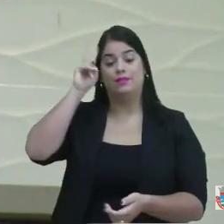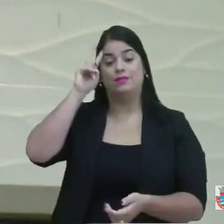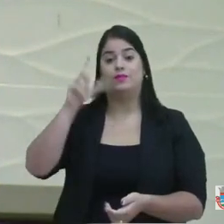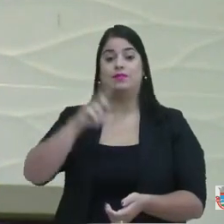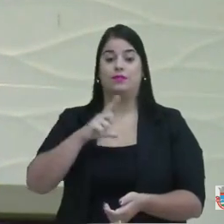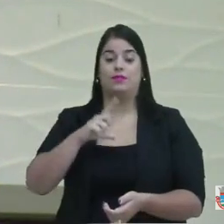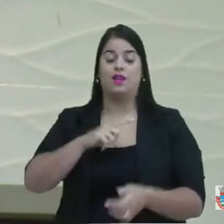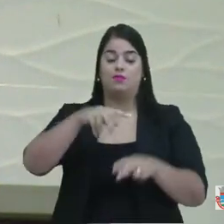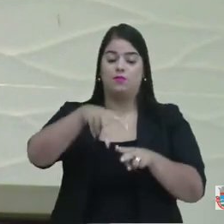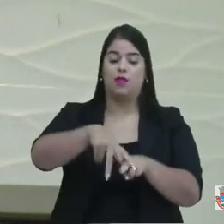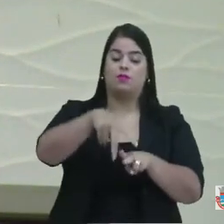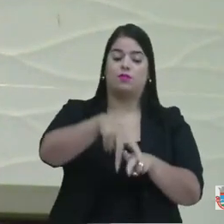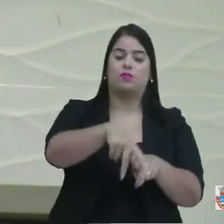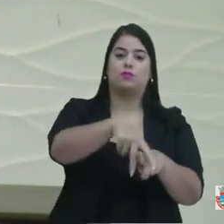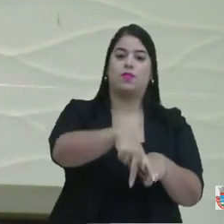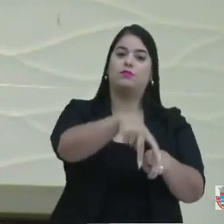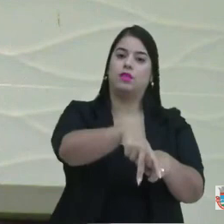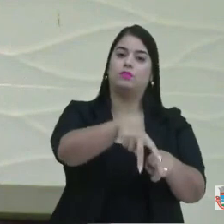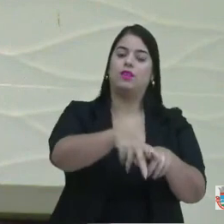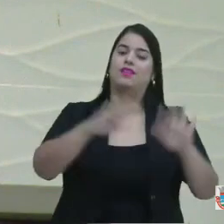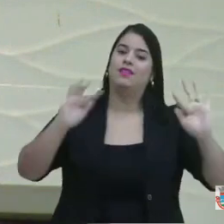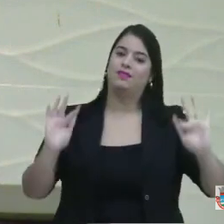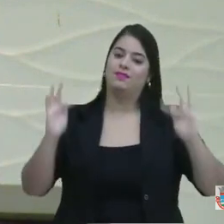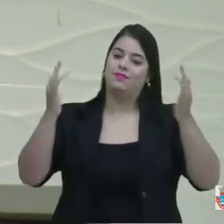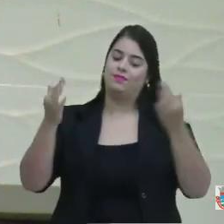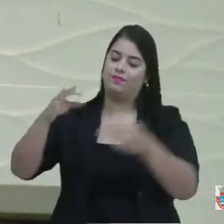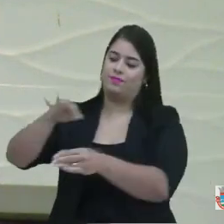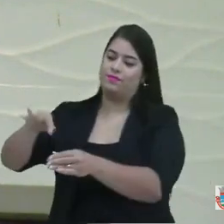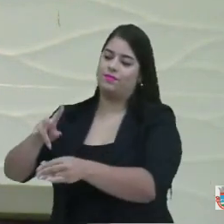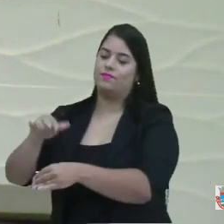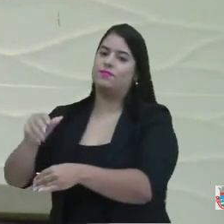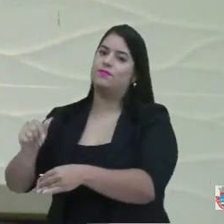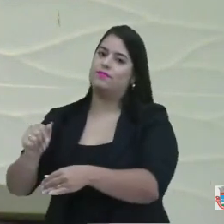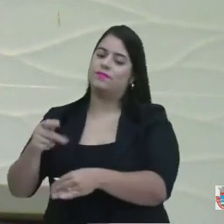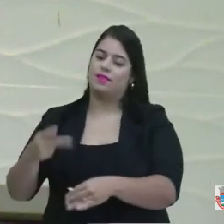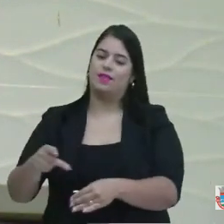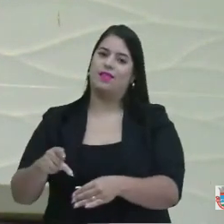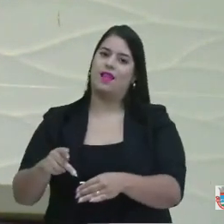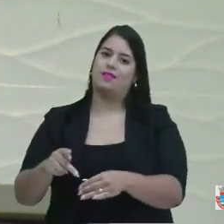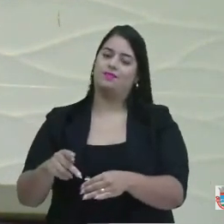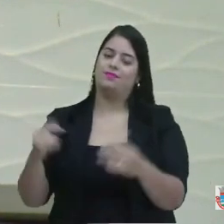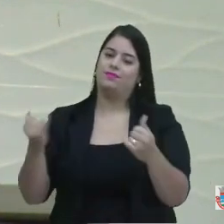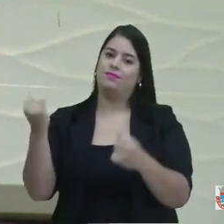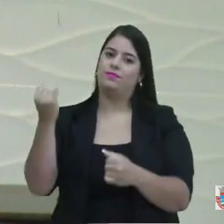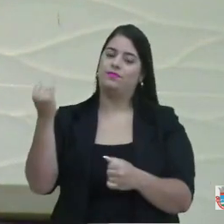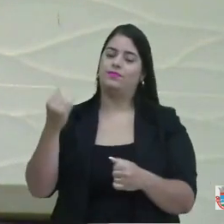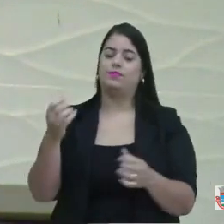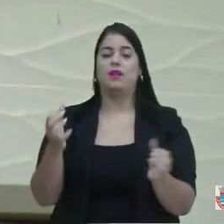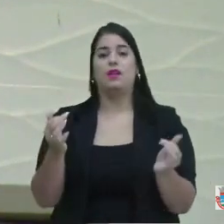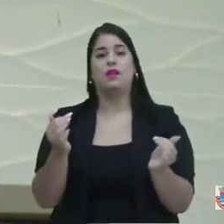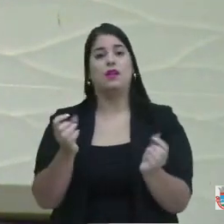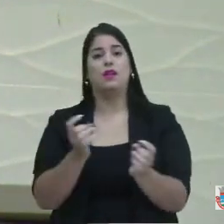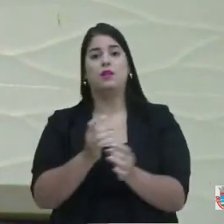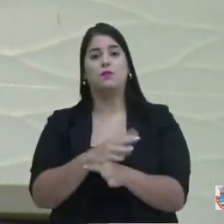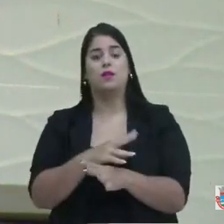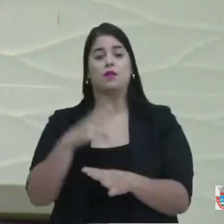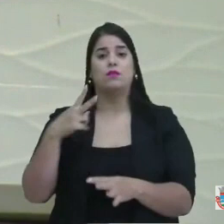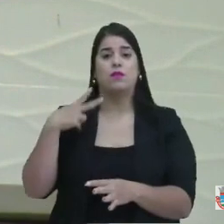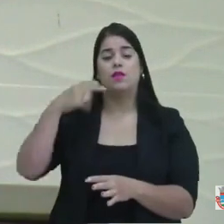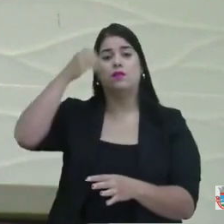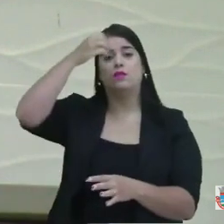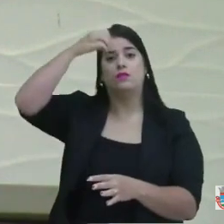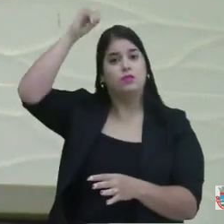do Jerico, vai ser uma grande festa lá na Vila do Espírito Santo. E também aqui quero terminar o vereador Cid Clay